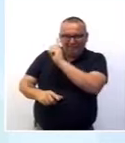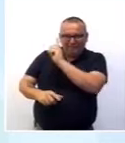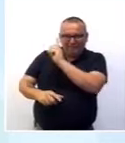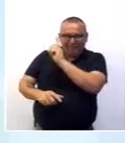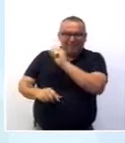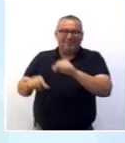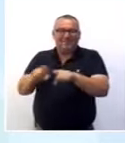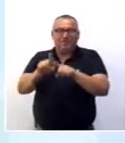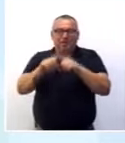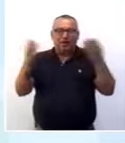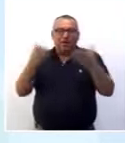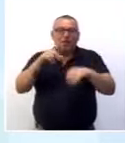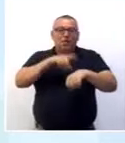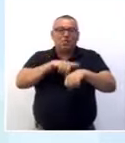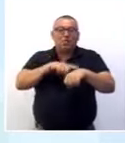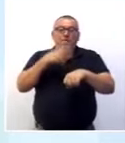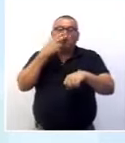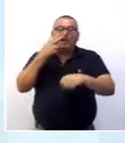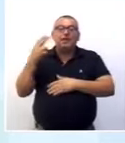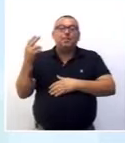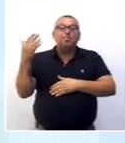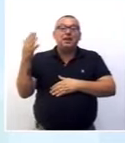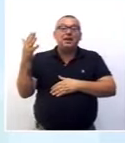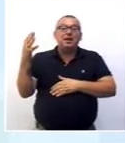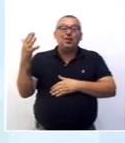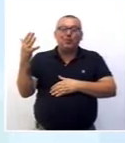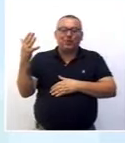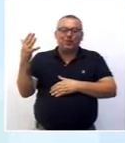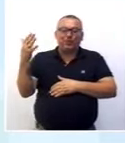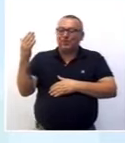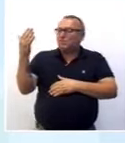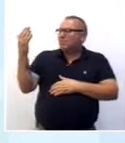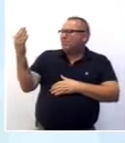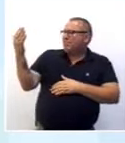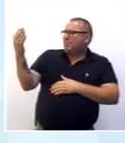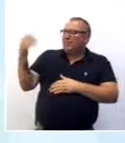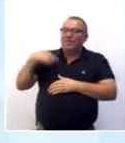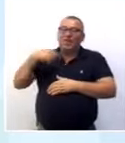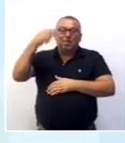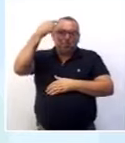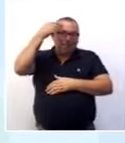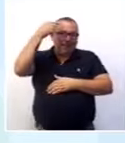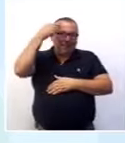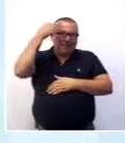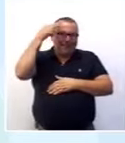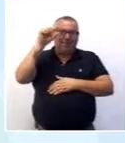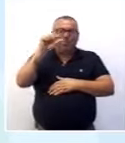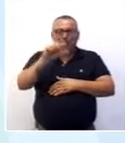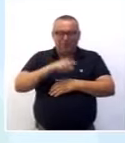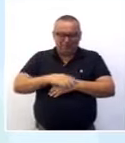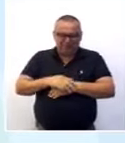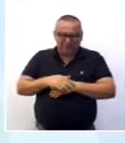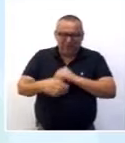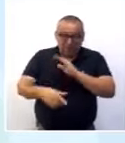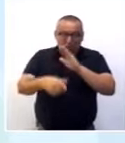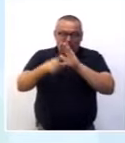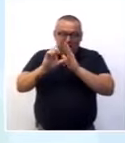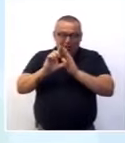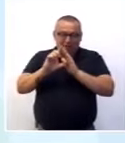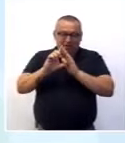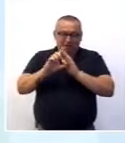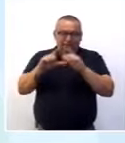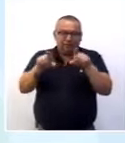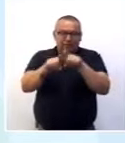Tá? É o nosso momento espelho, né, onde nós vamos agora fazer reflexões, vamos refletir um pouquinho. Antes disso, deixo